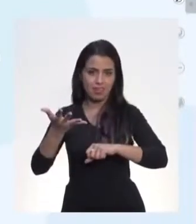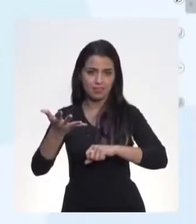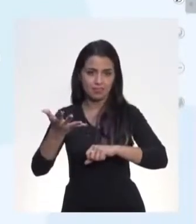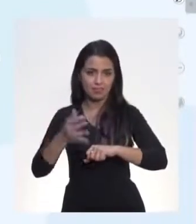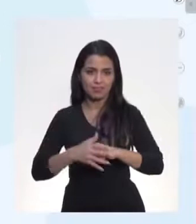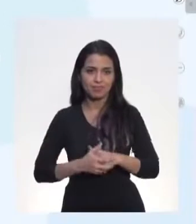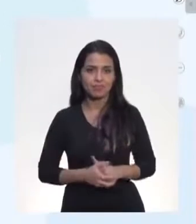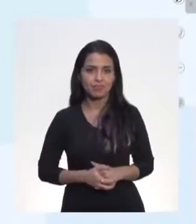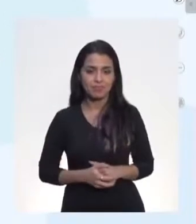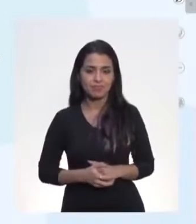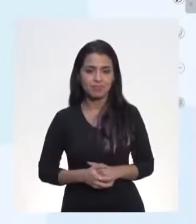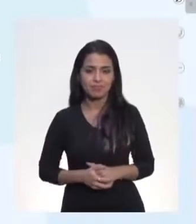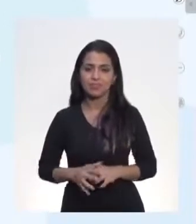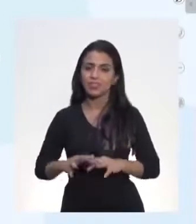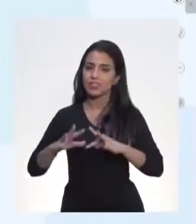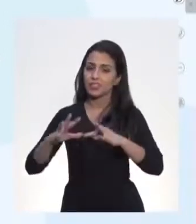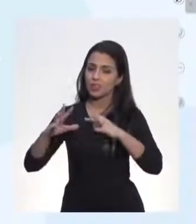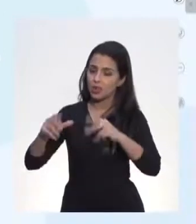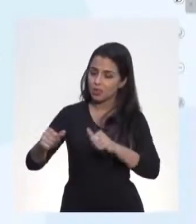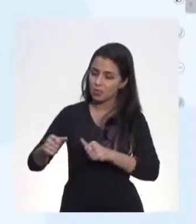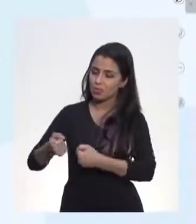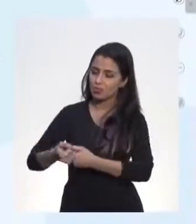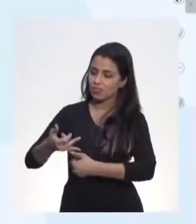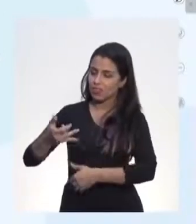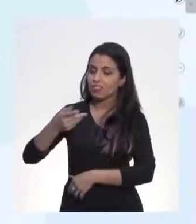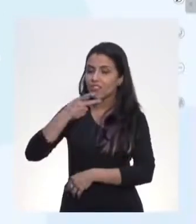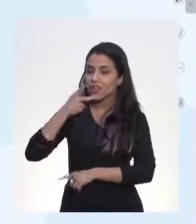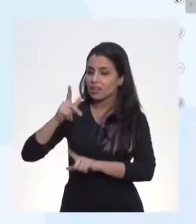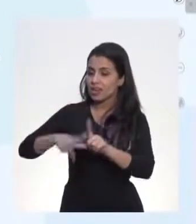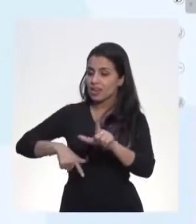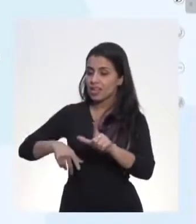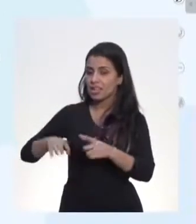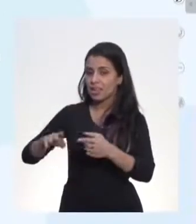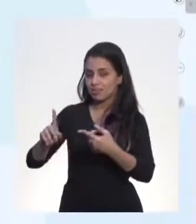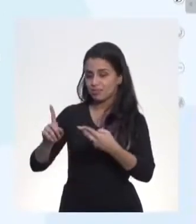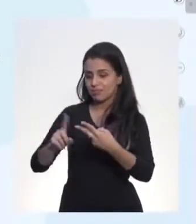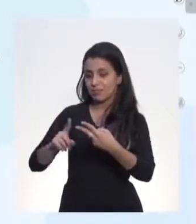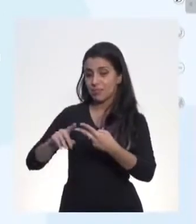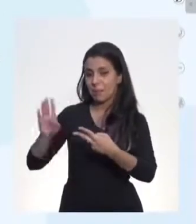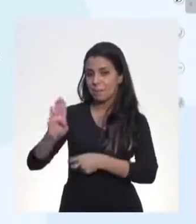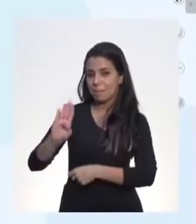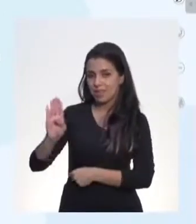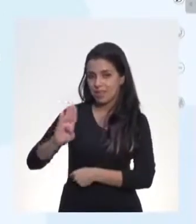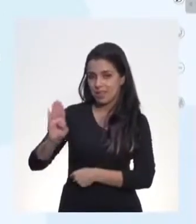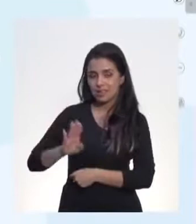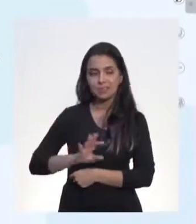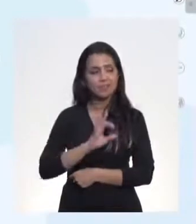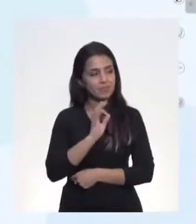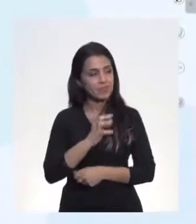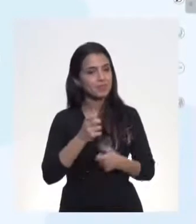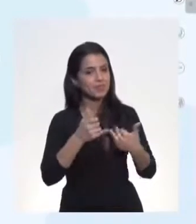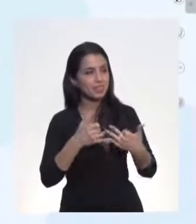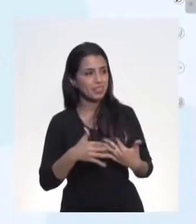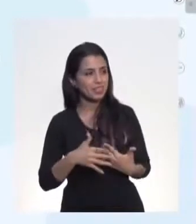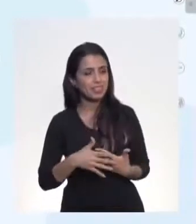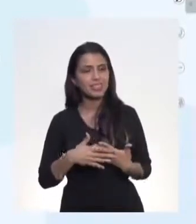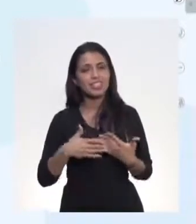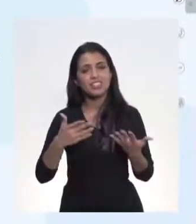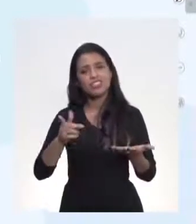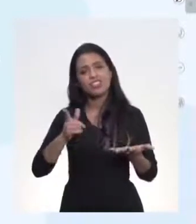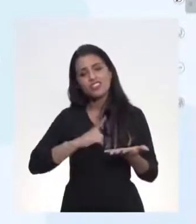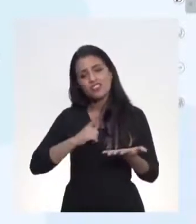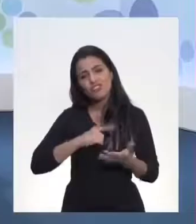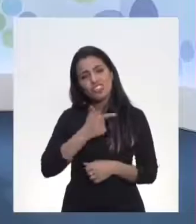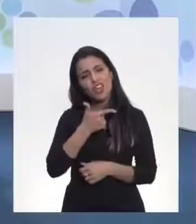No chat, todo mundo colocando letra B. Boa, muito bem, explicativa. Muito bem. Galera, tínhamos mais